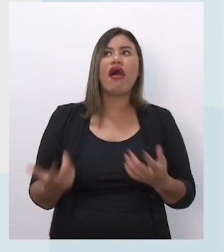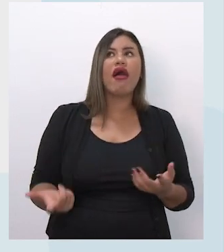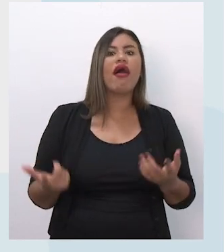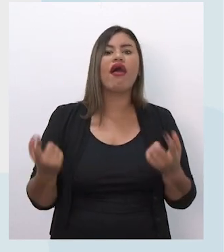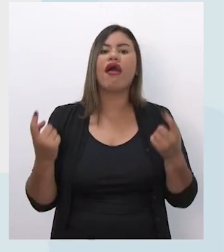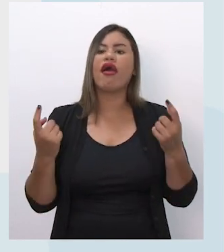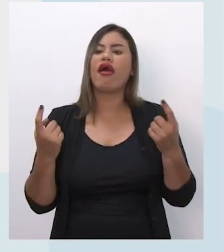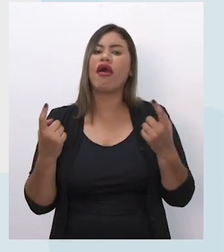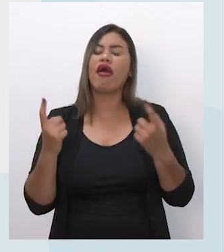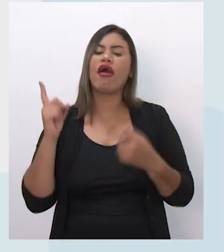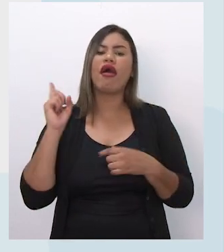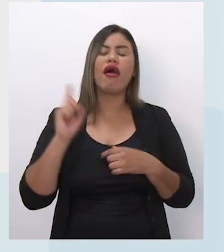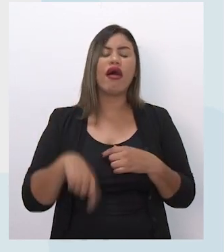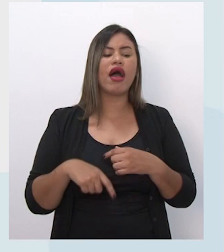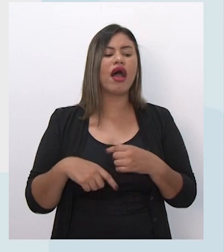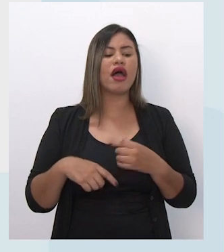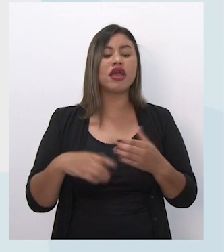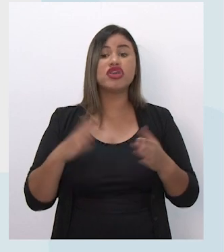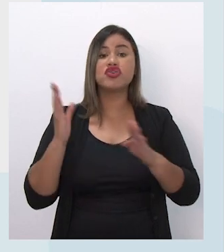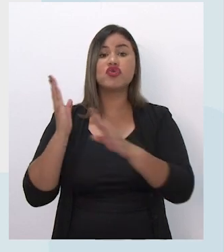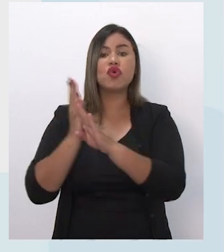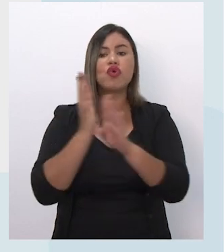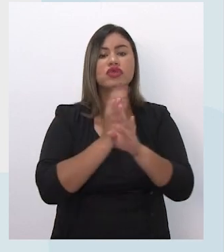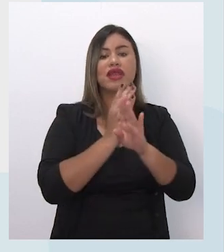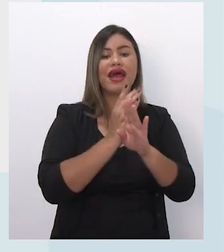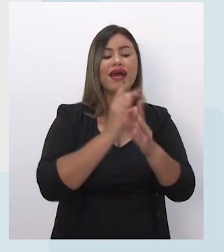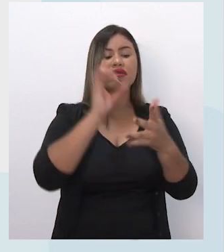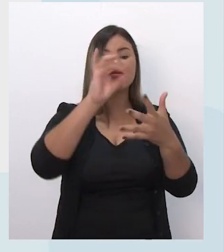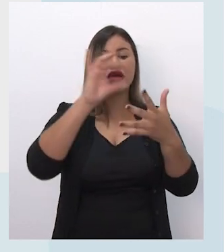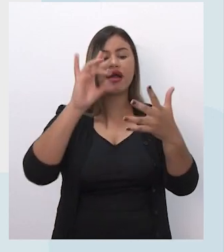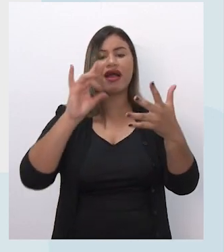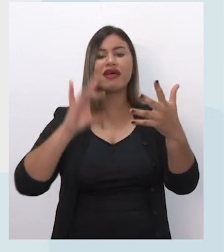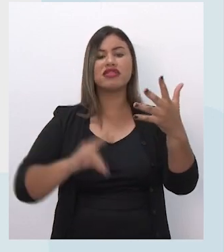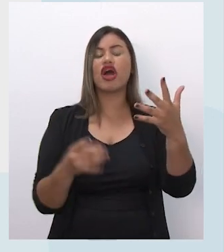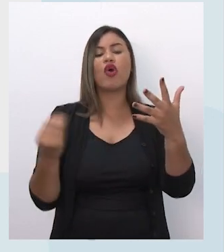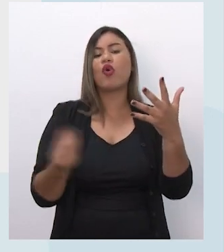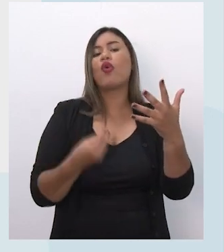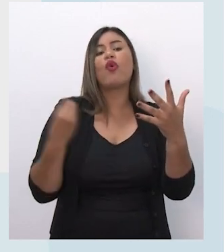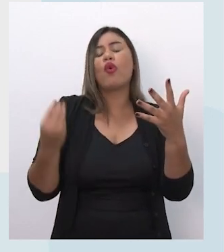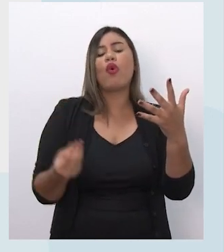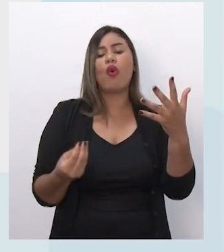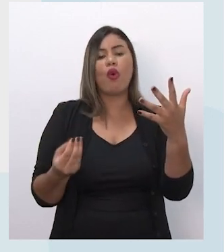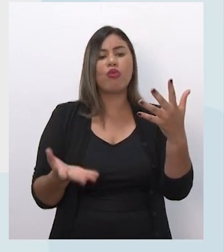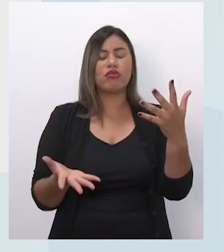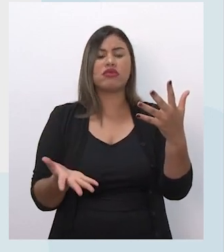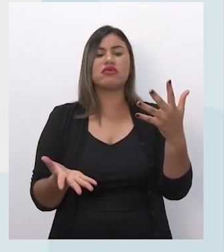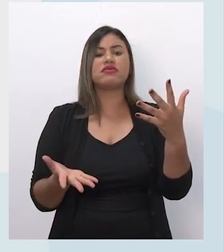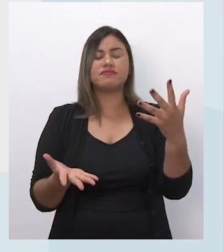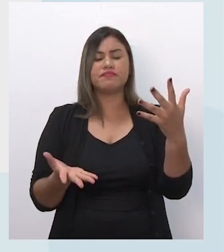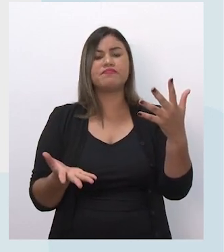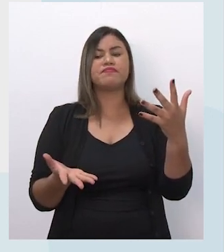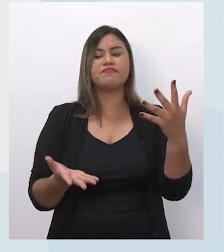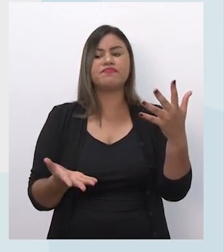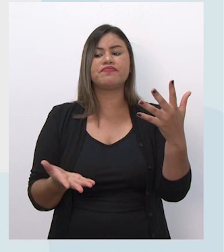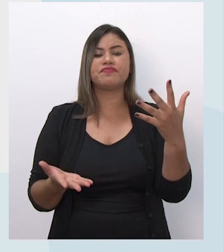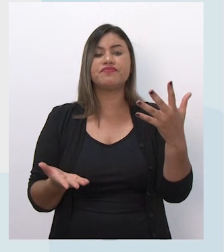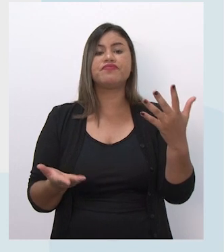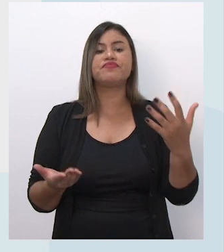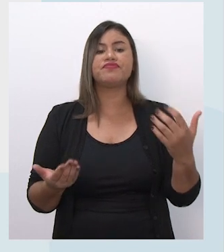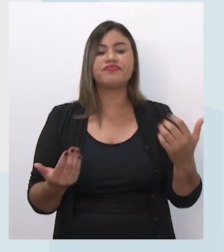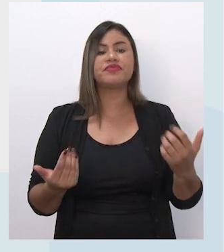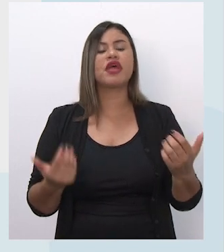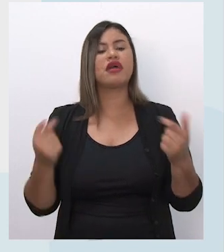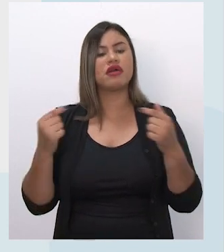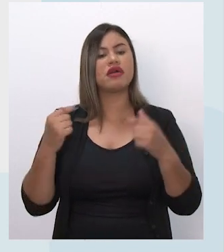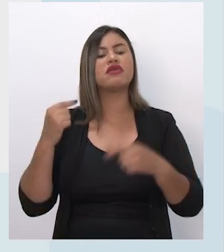a classificar as fontes, a entender a tipologia de cada fonte. Então, esse é um